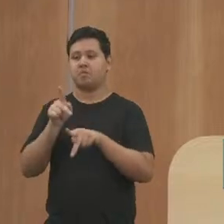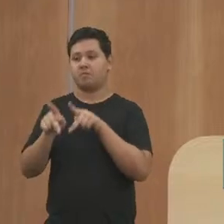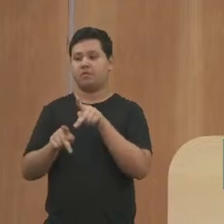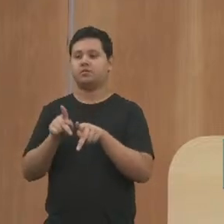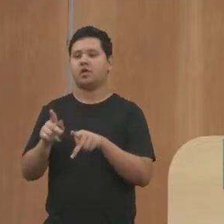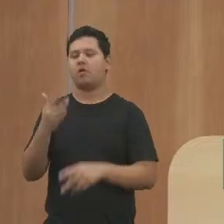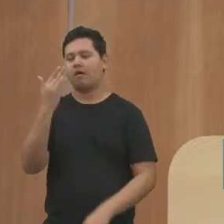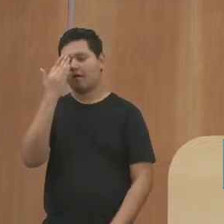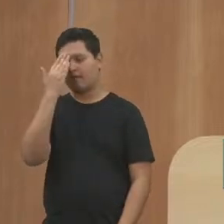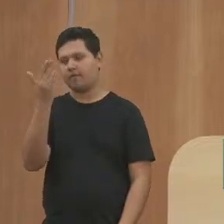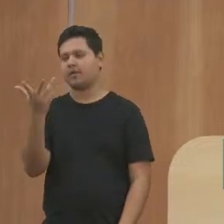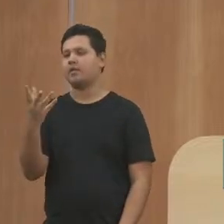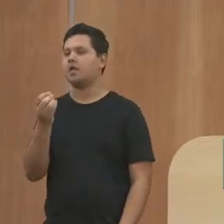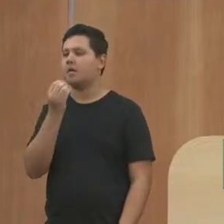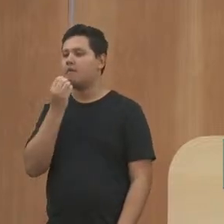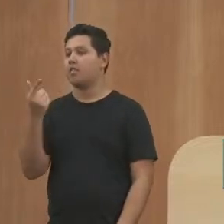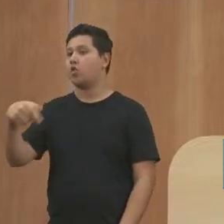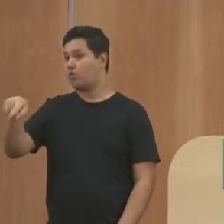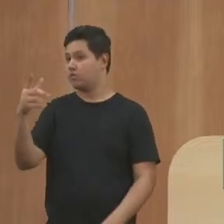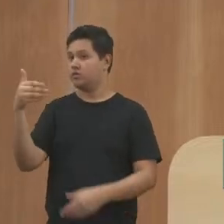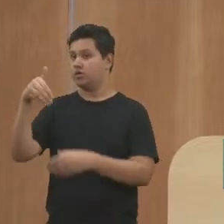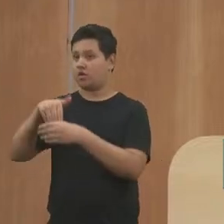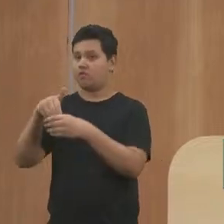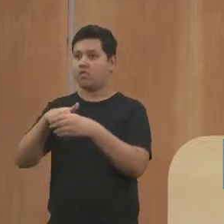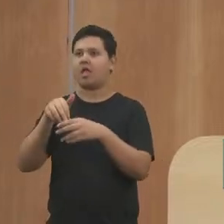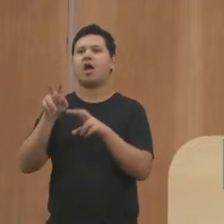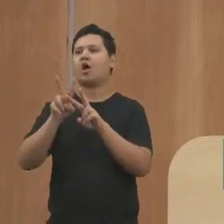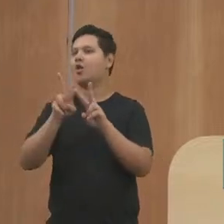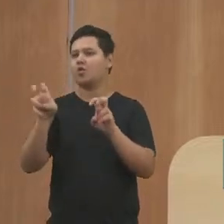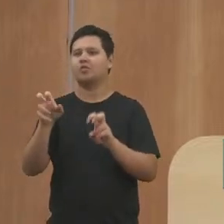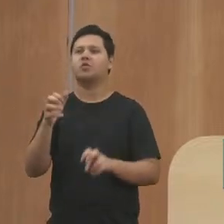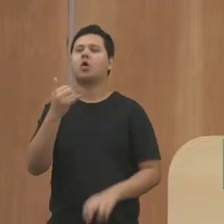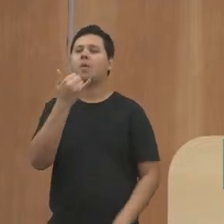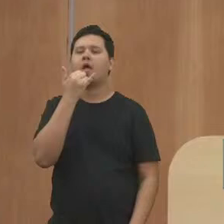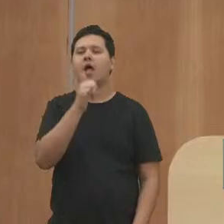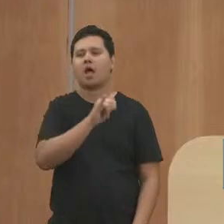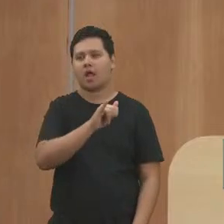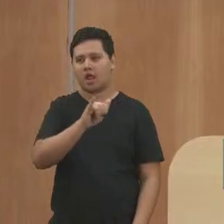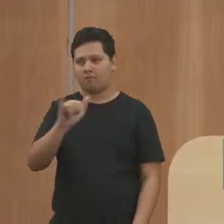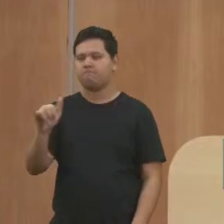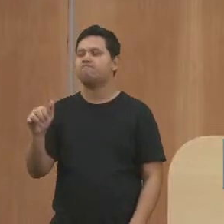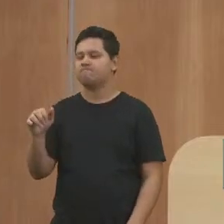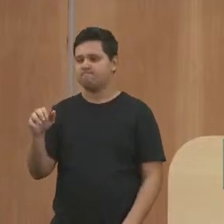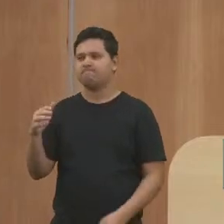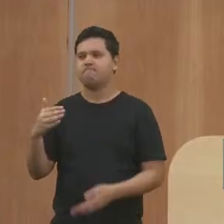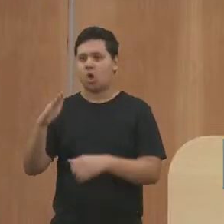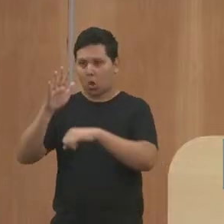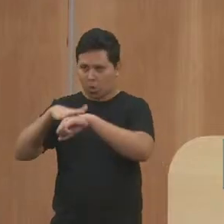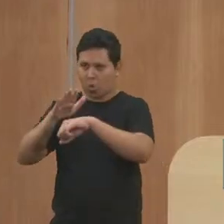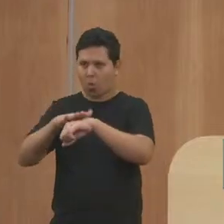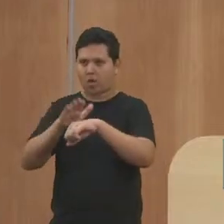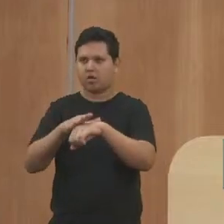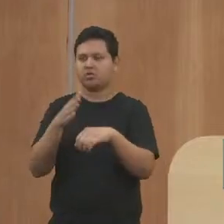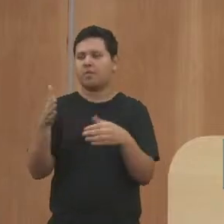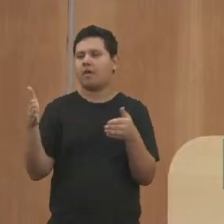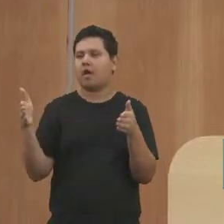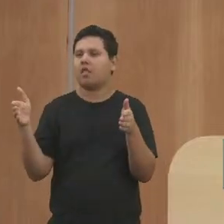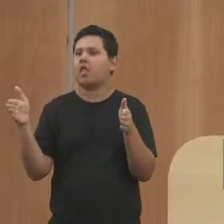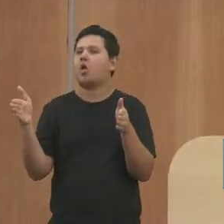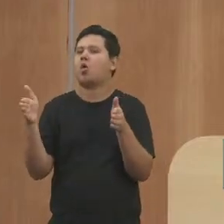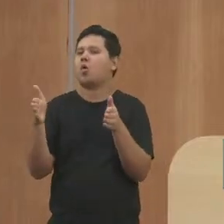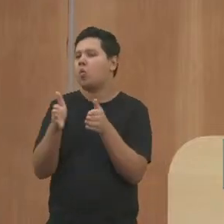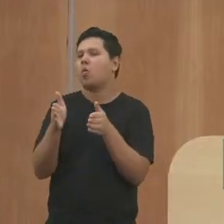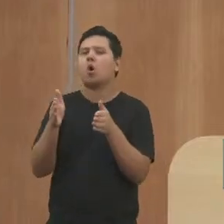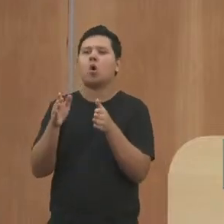Agradeço encarecidamente por todos que votaram pela lei de anistia. Eu acho que é uma iniciativa inicial e de curto prazo, né? O município